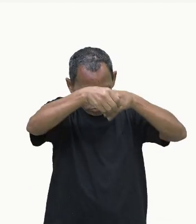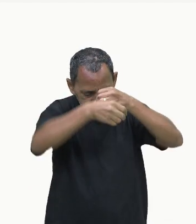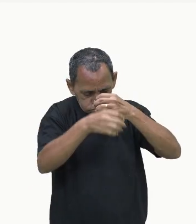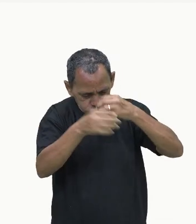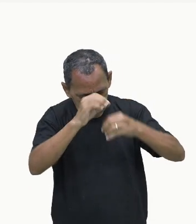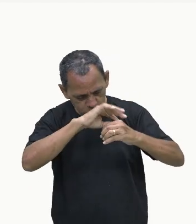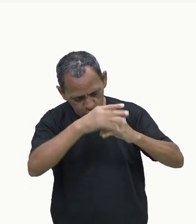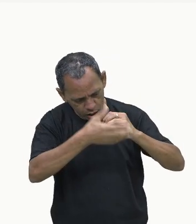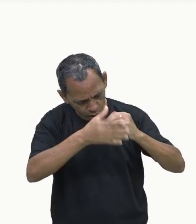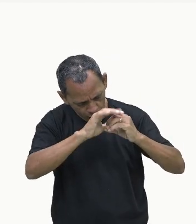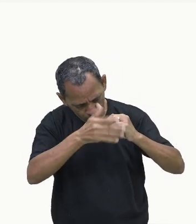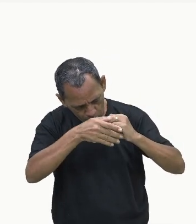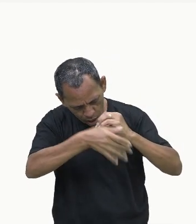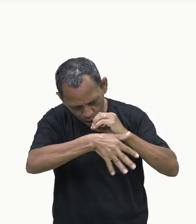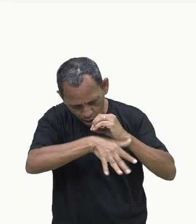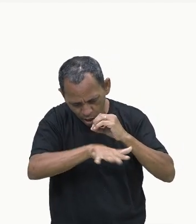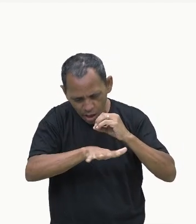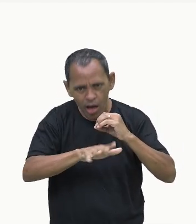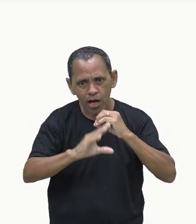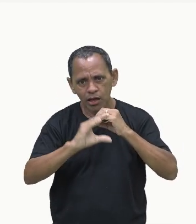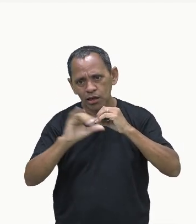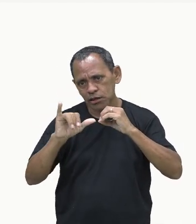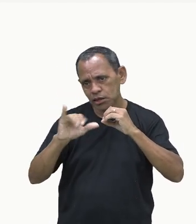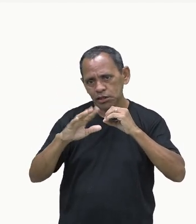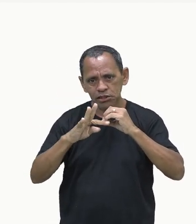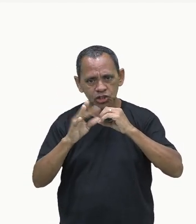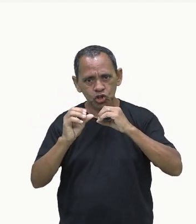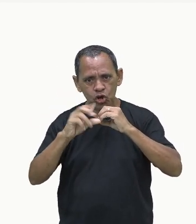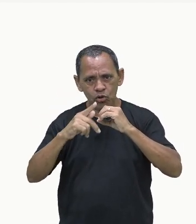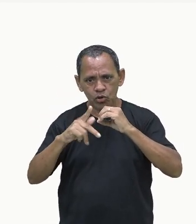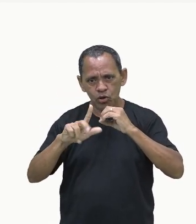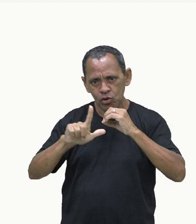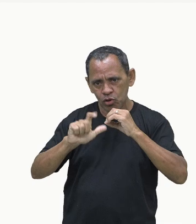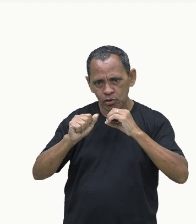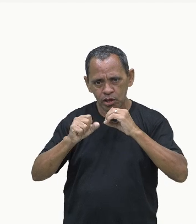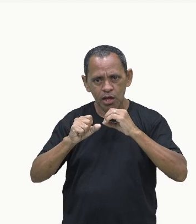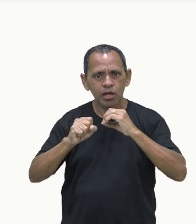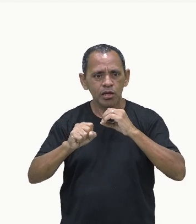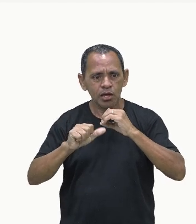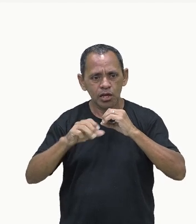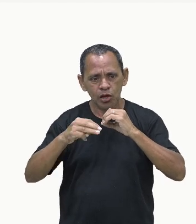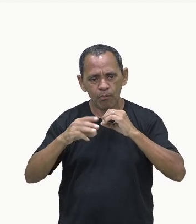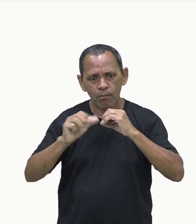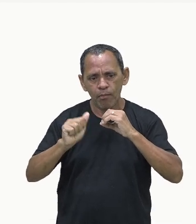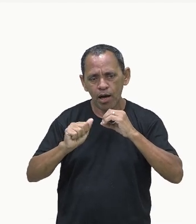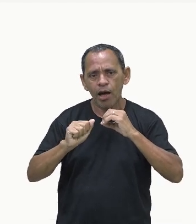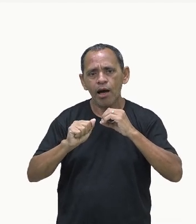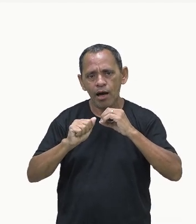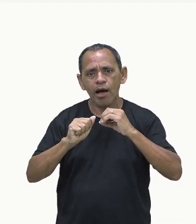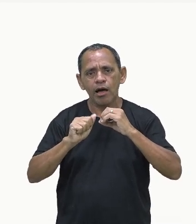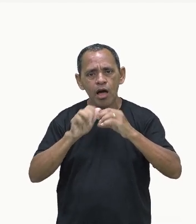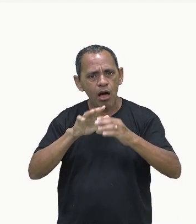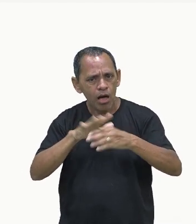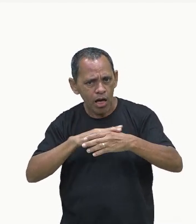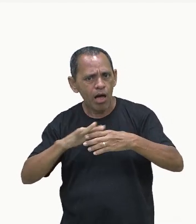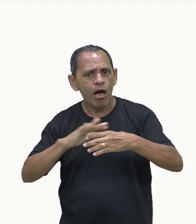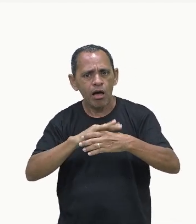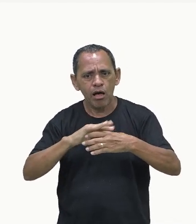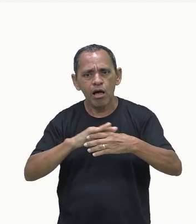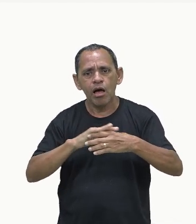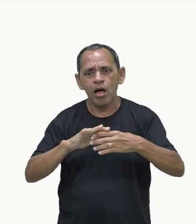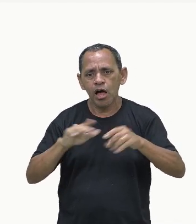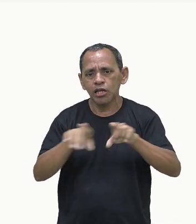no citoplasma, fica todo espalhado dentro do citoplasma. E exemplos como as